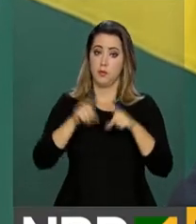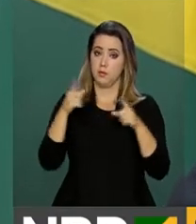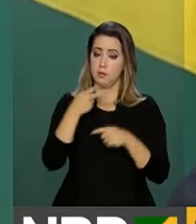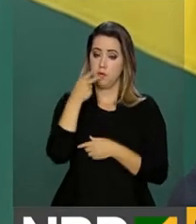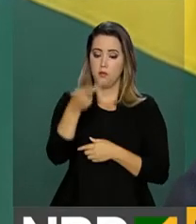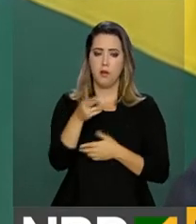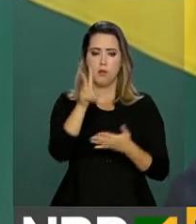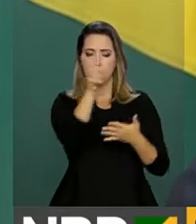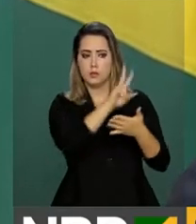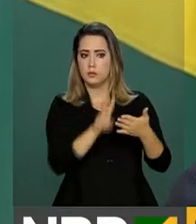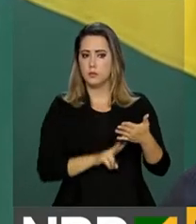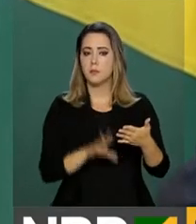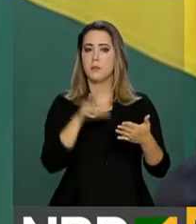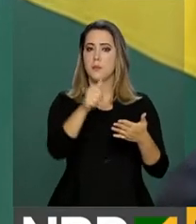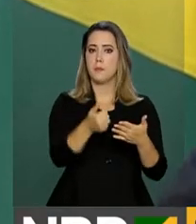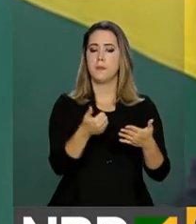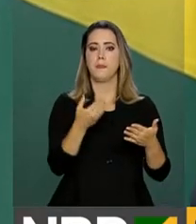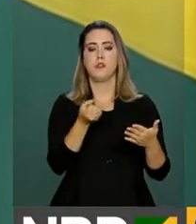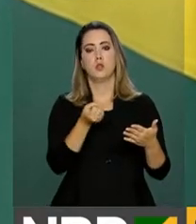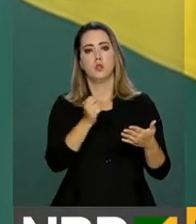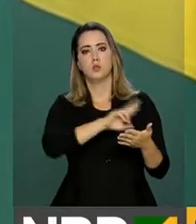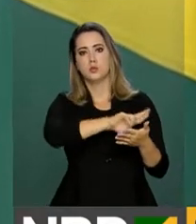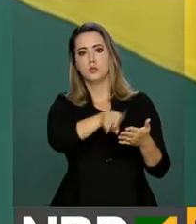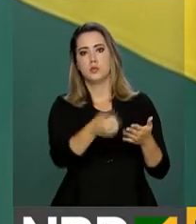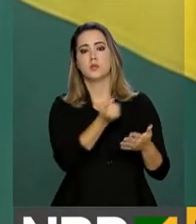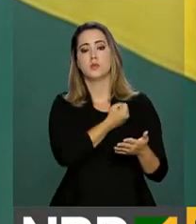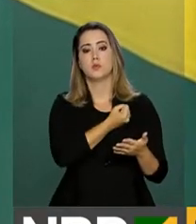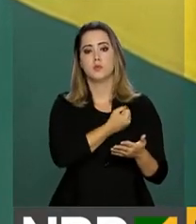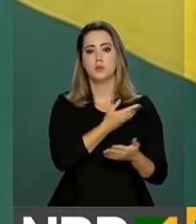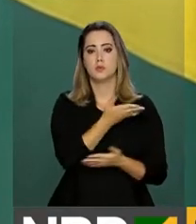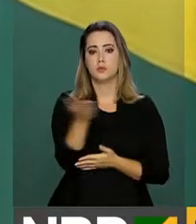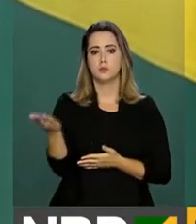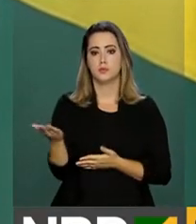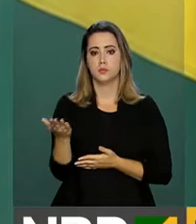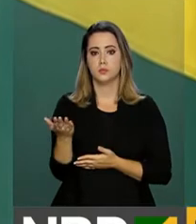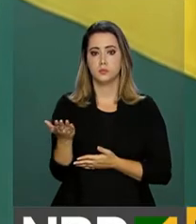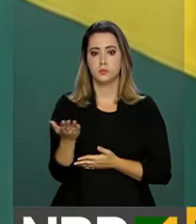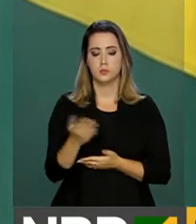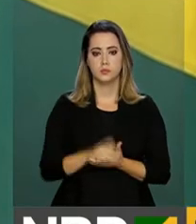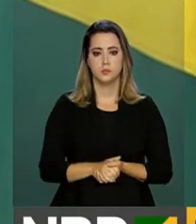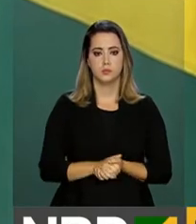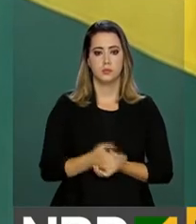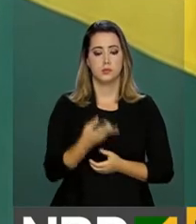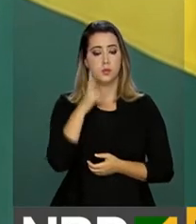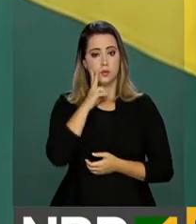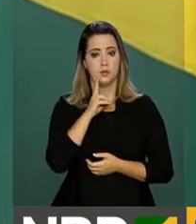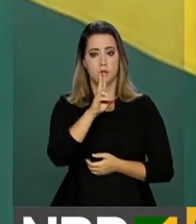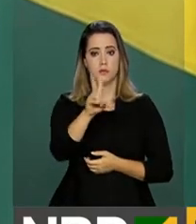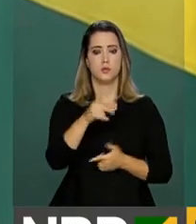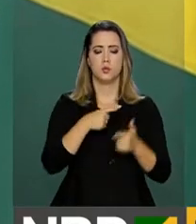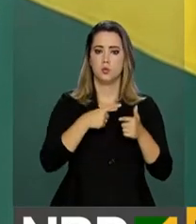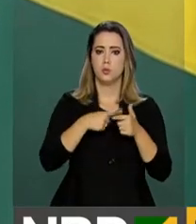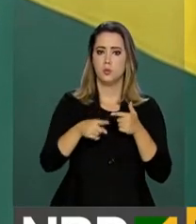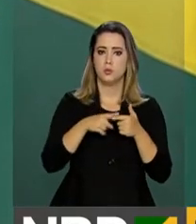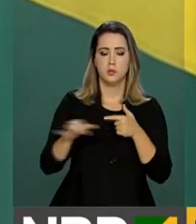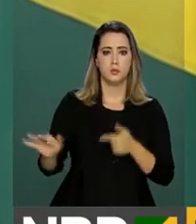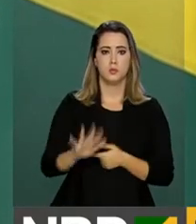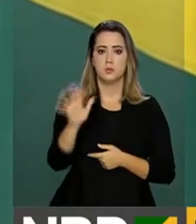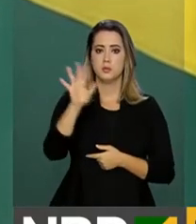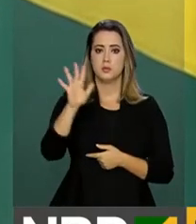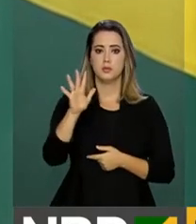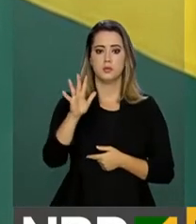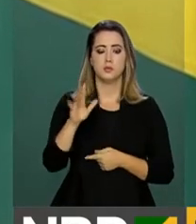verbalizar aqui os vários índices vocês vêem veja o problema da inflação é